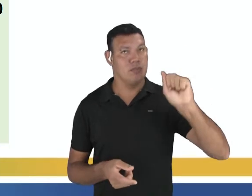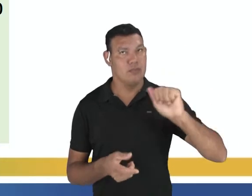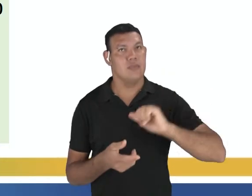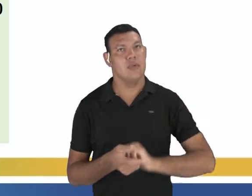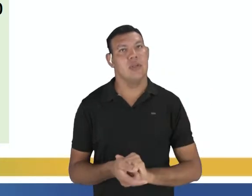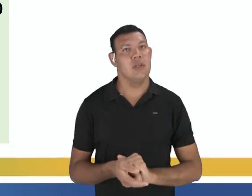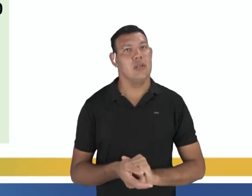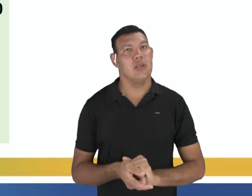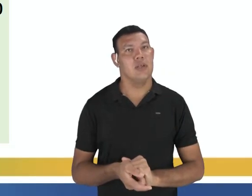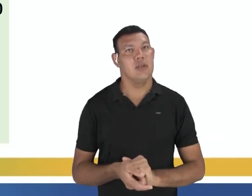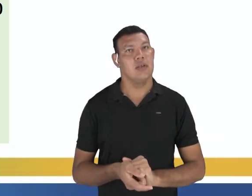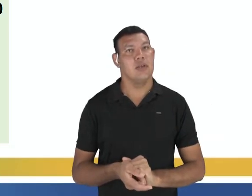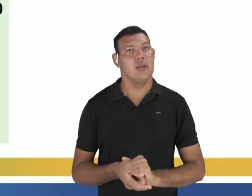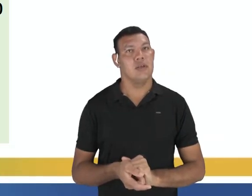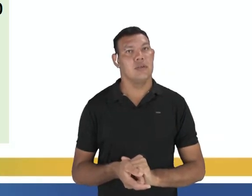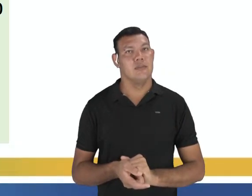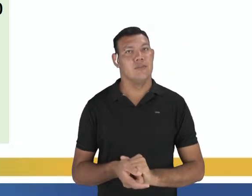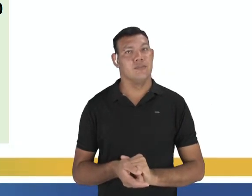ali do lado.